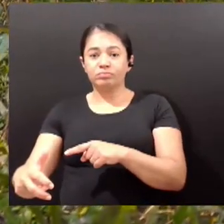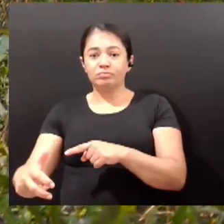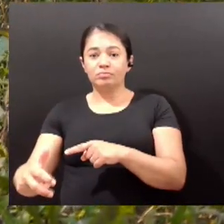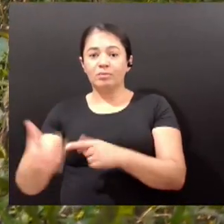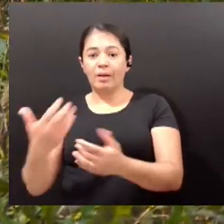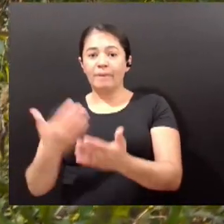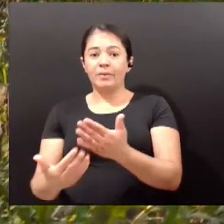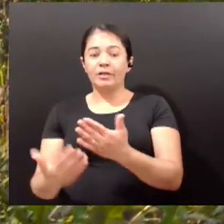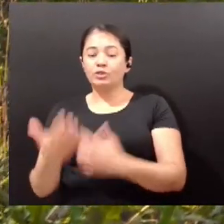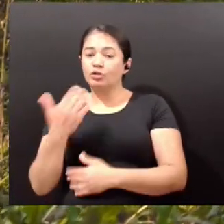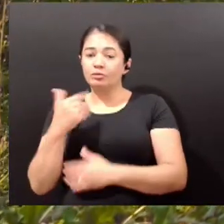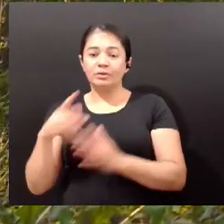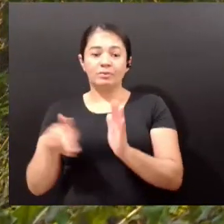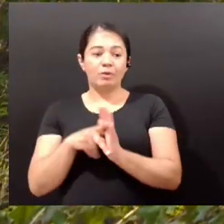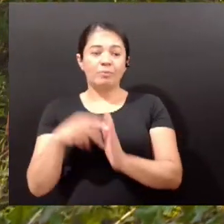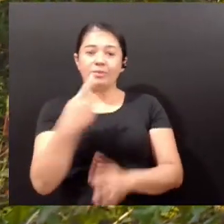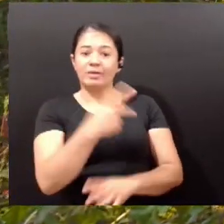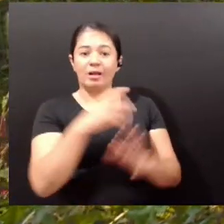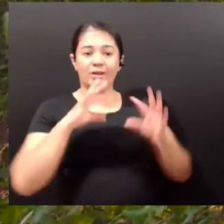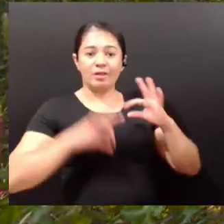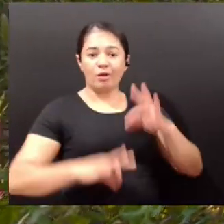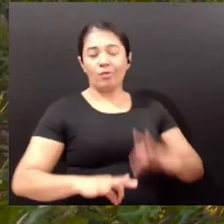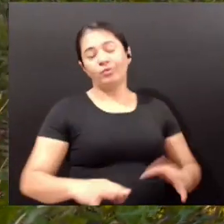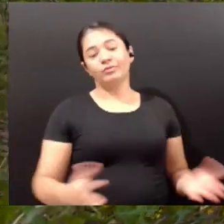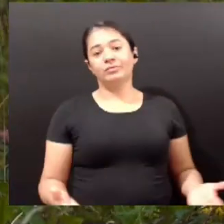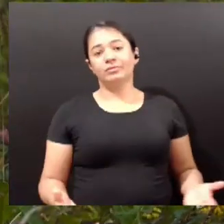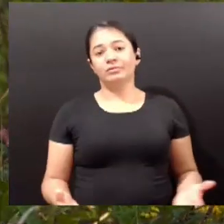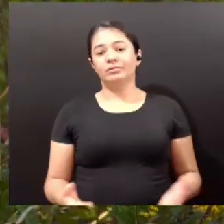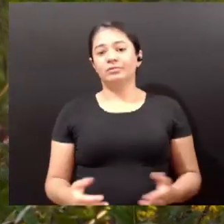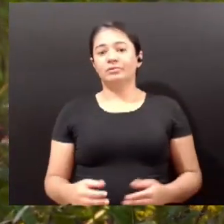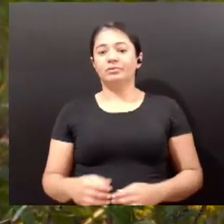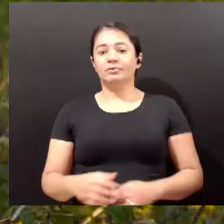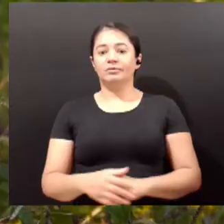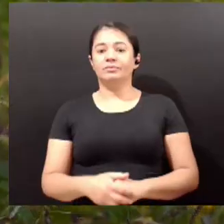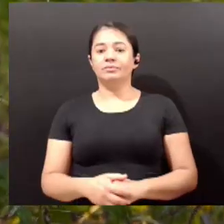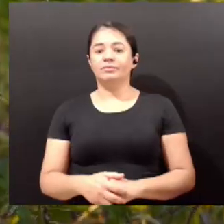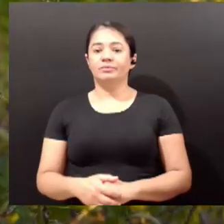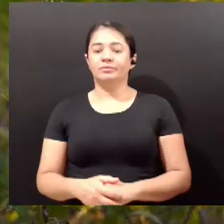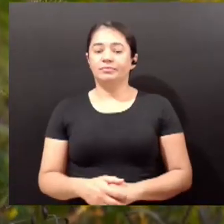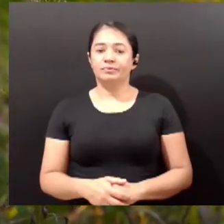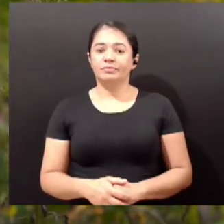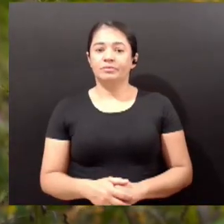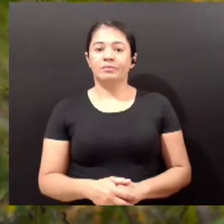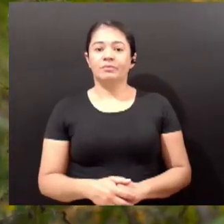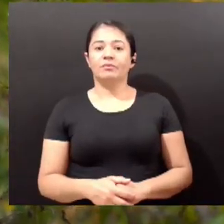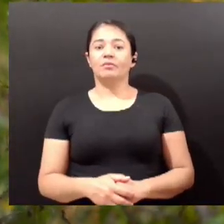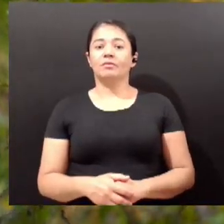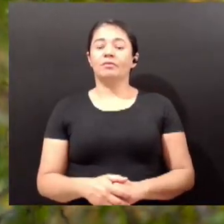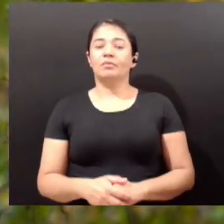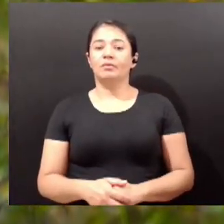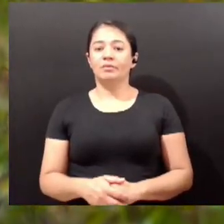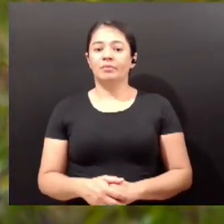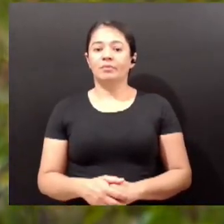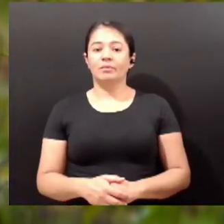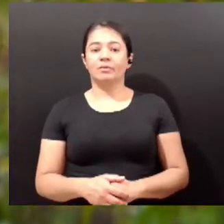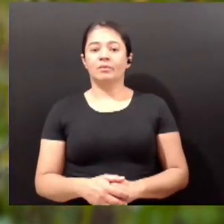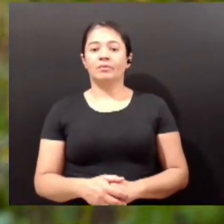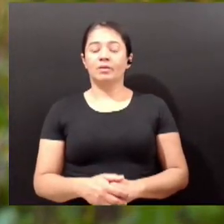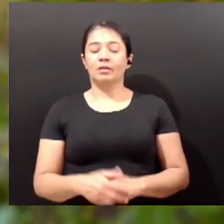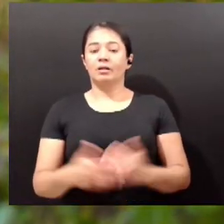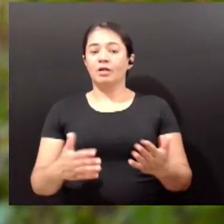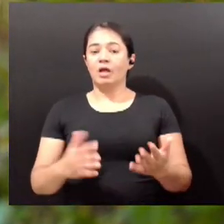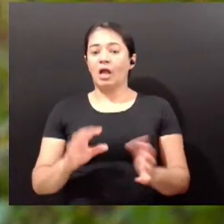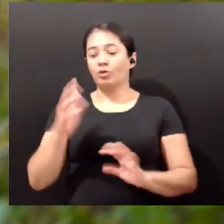dela. Tá? Então, daquela região, daquele território, e aí vai ter as